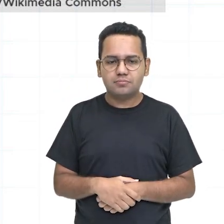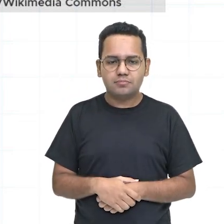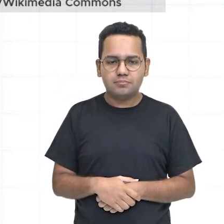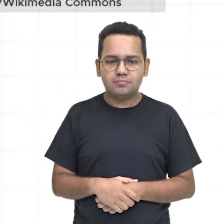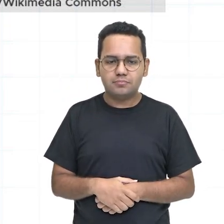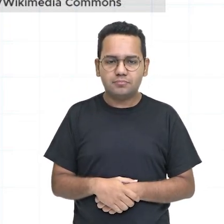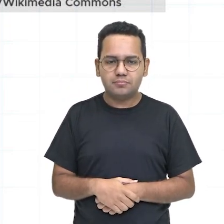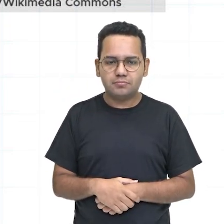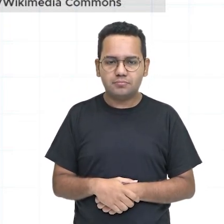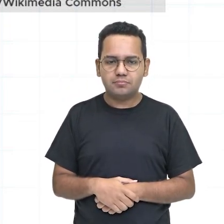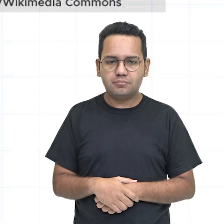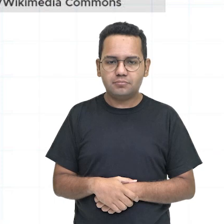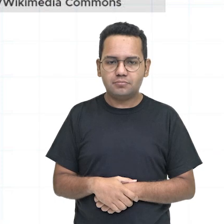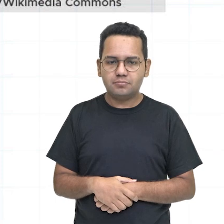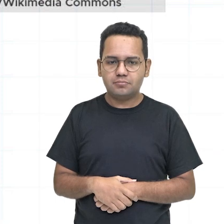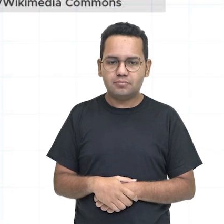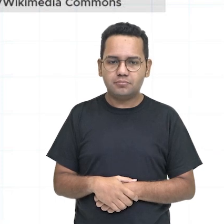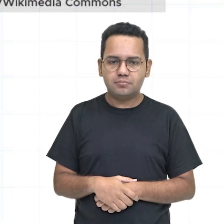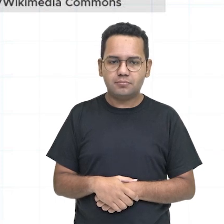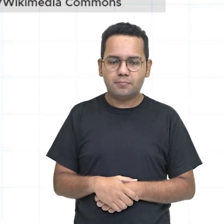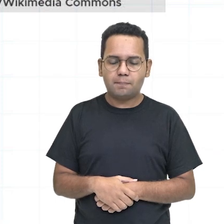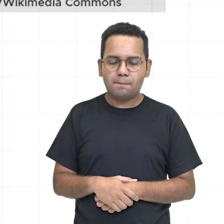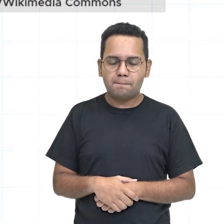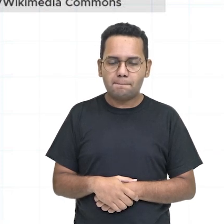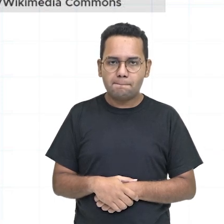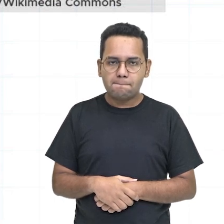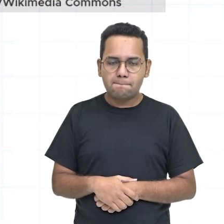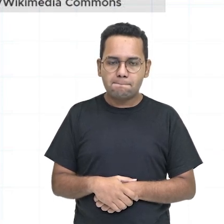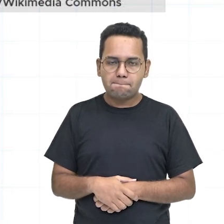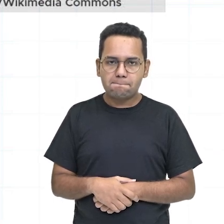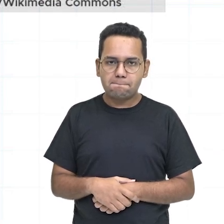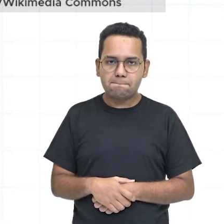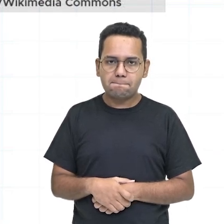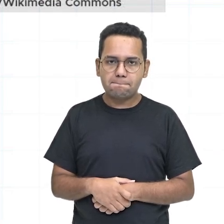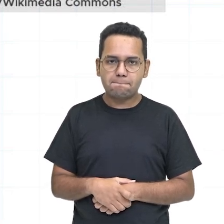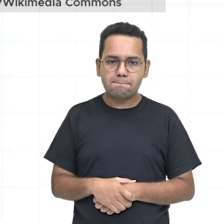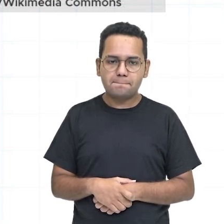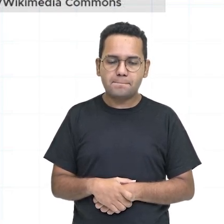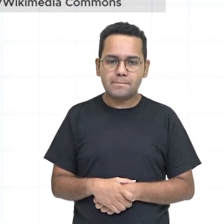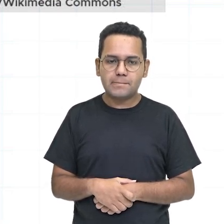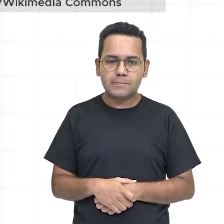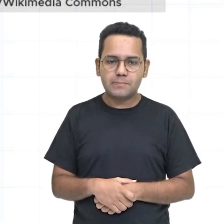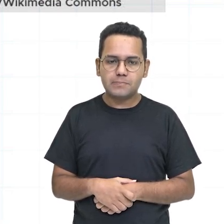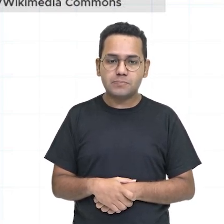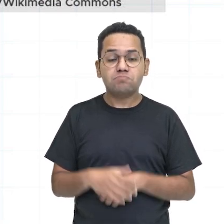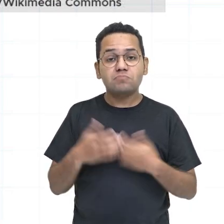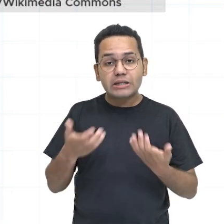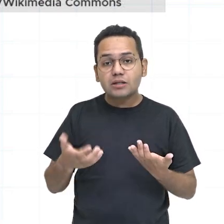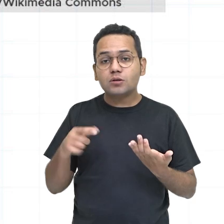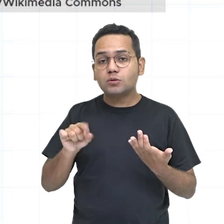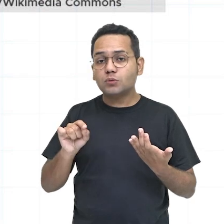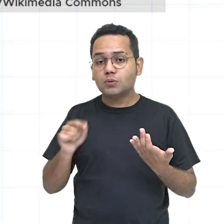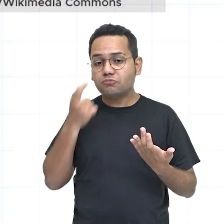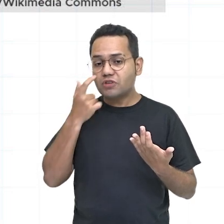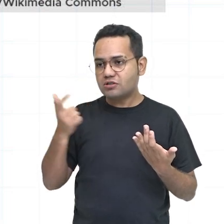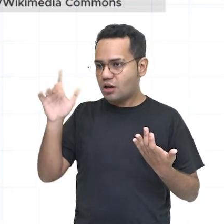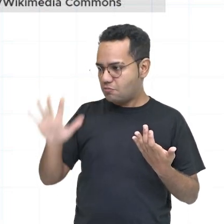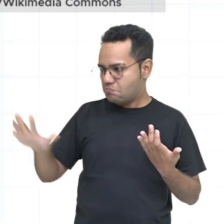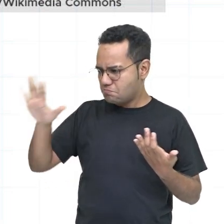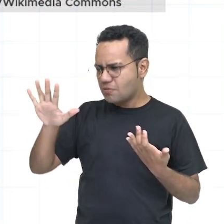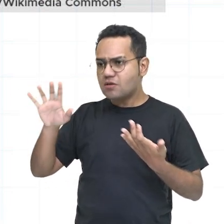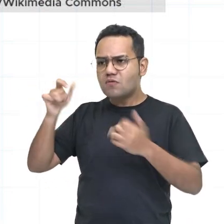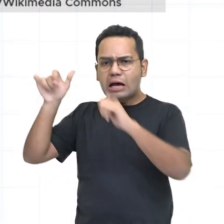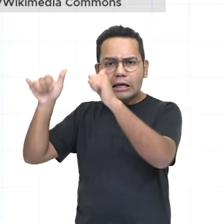são essas coisas que eu quero chamar a atenção de vocês, para que vocês, antes de ler um texto, observem todas as